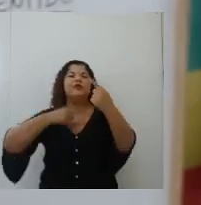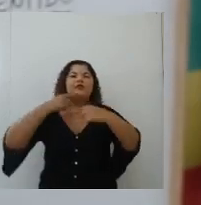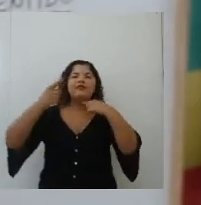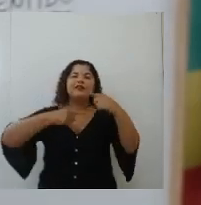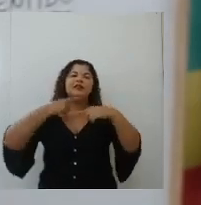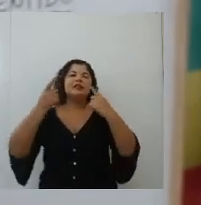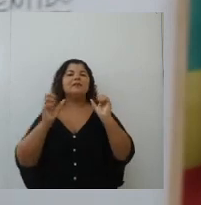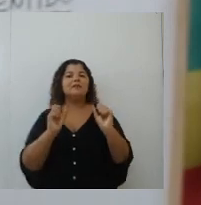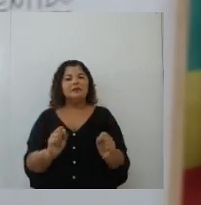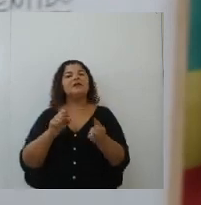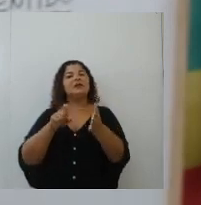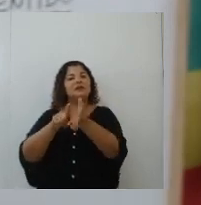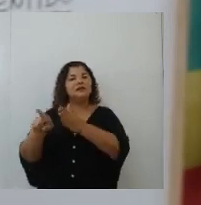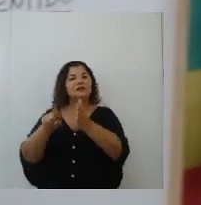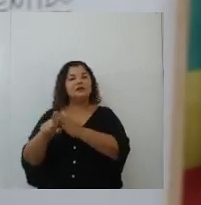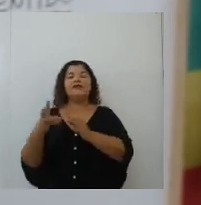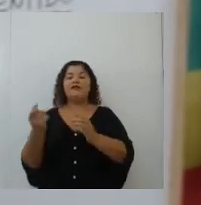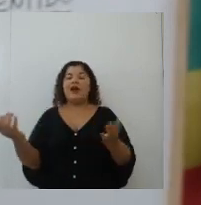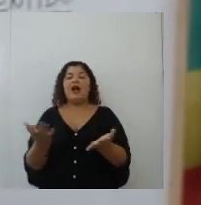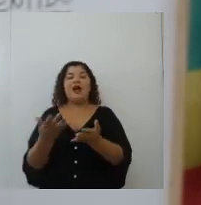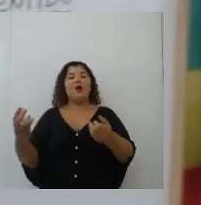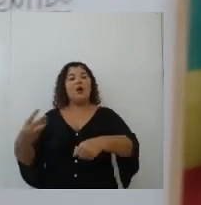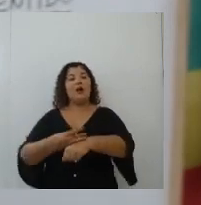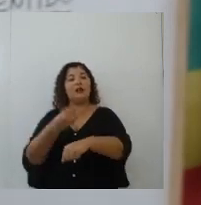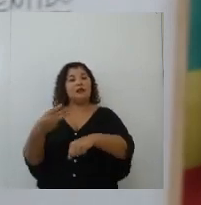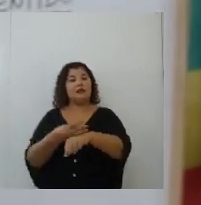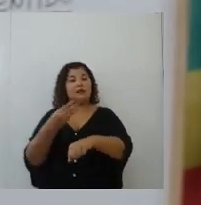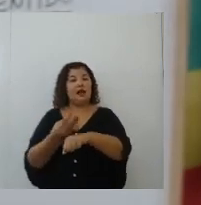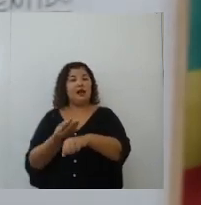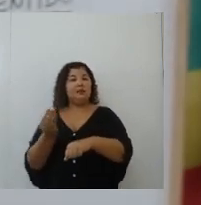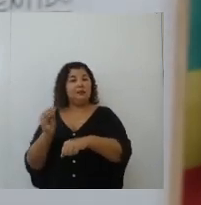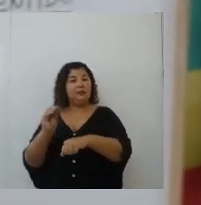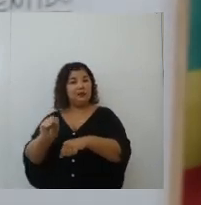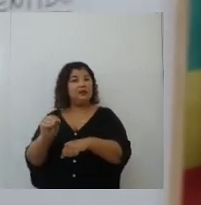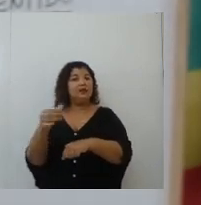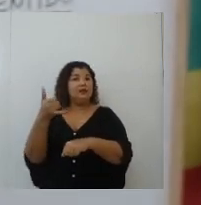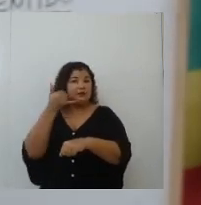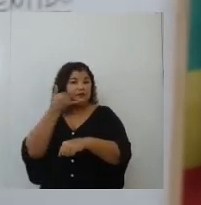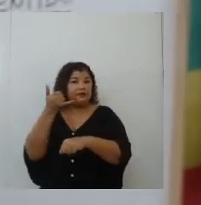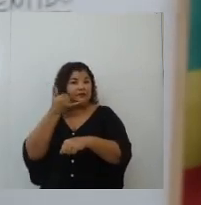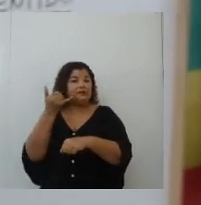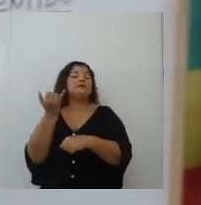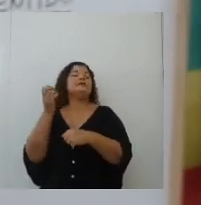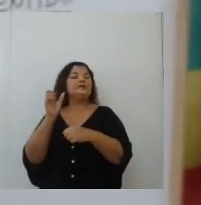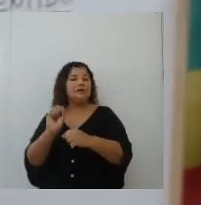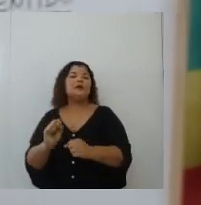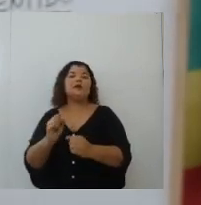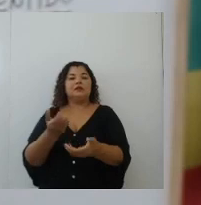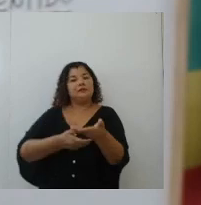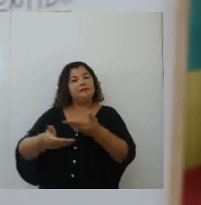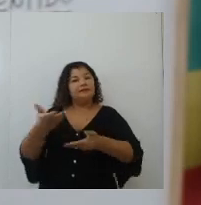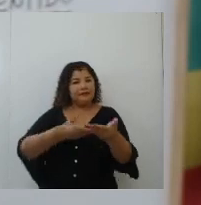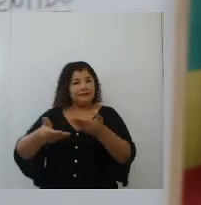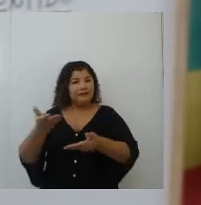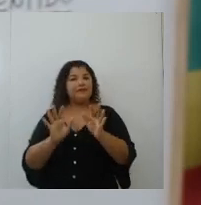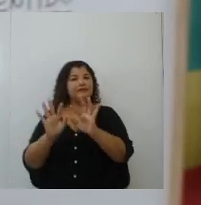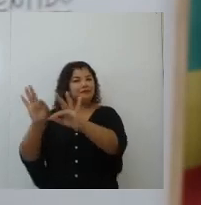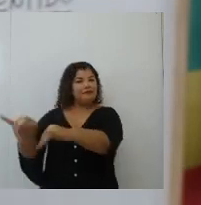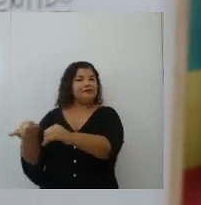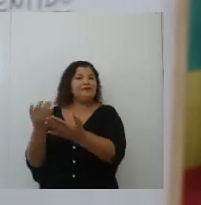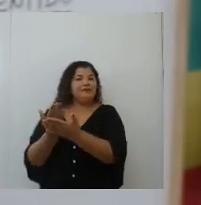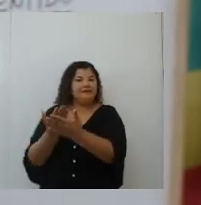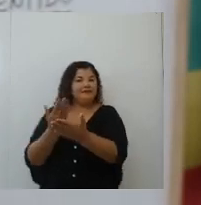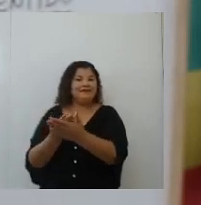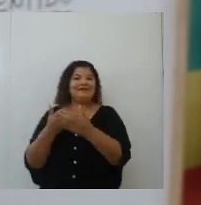pedir para colocar no ar o WhatsApp aqui embaixo. Coloca o WhatsApp da gente, tá? Para a gente poder interagir no final da aula, tá bom? Tá